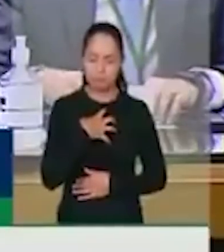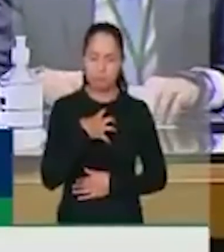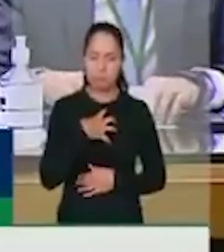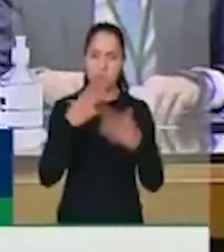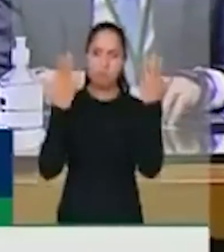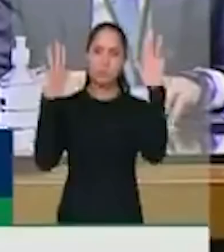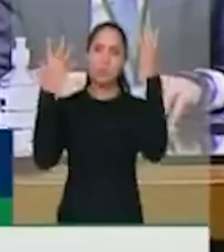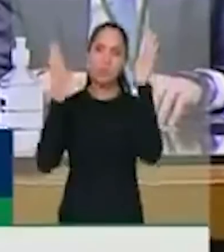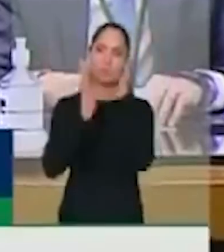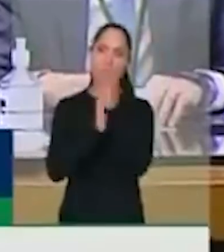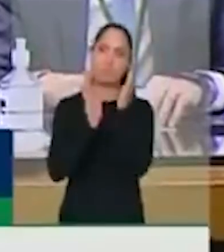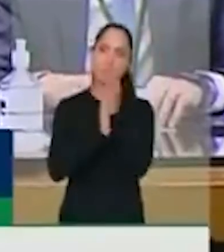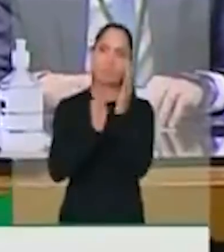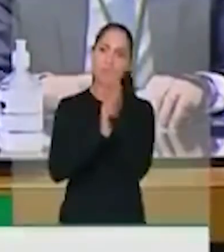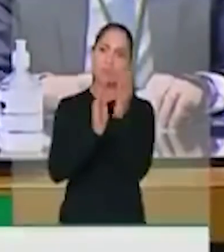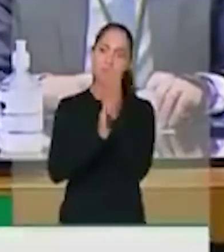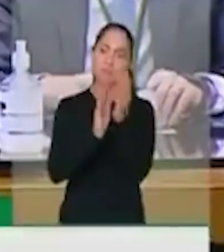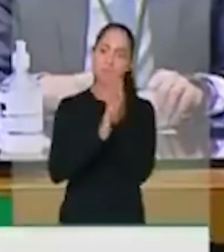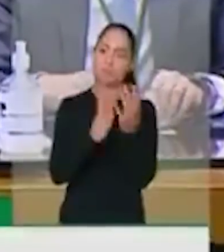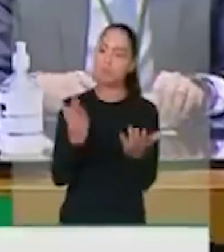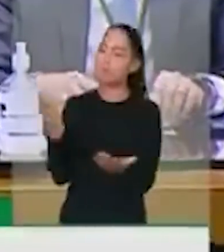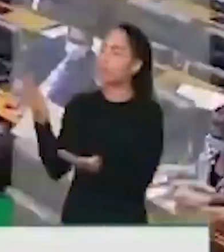E aí